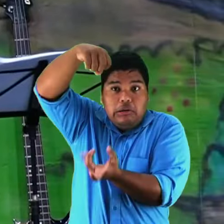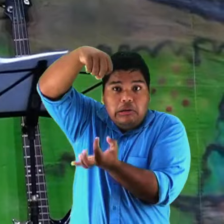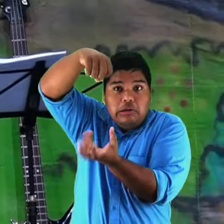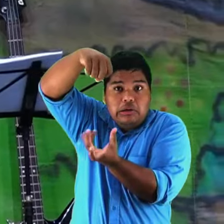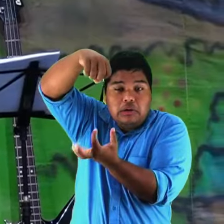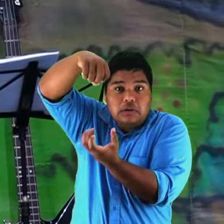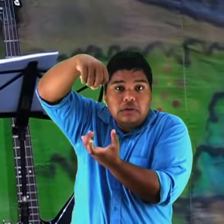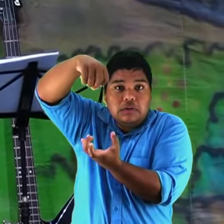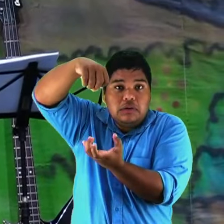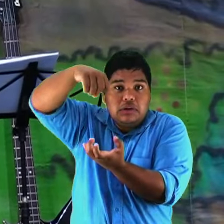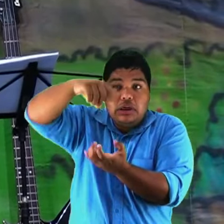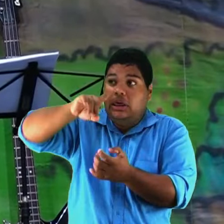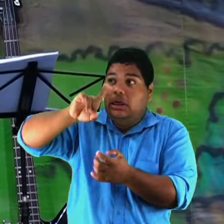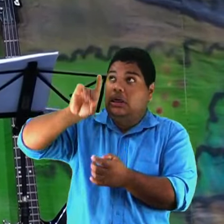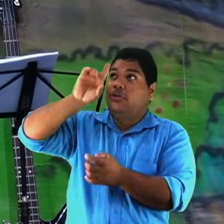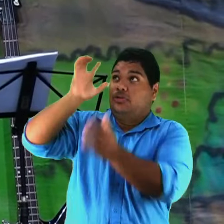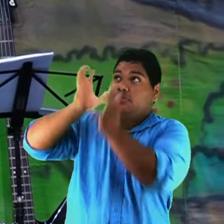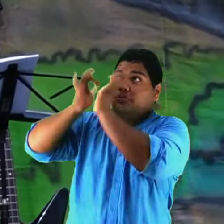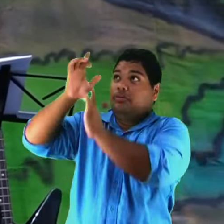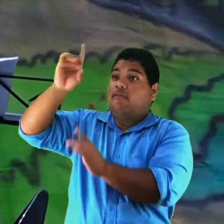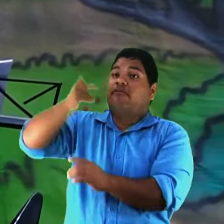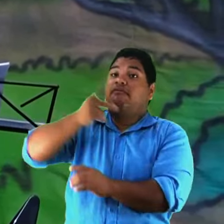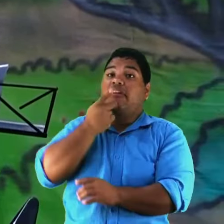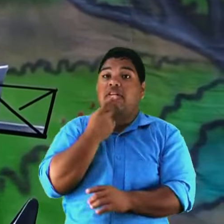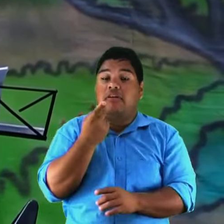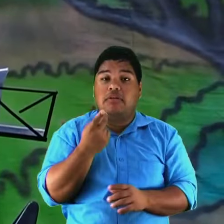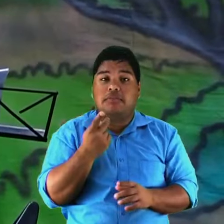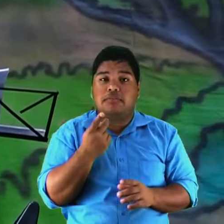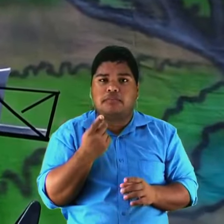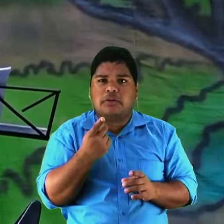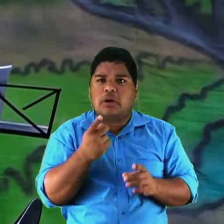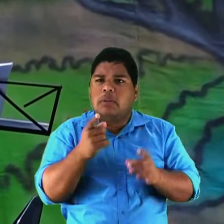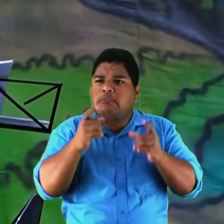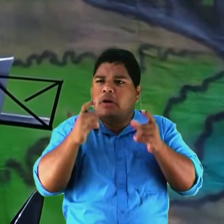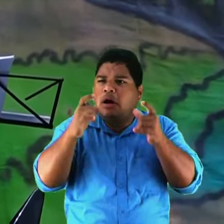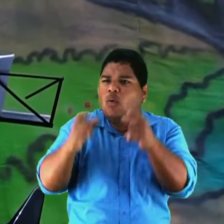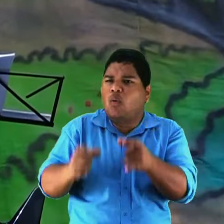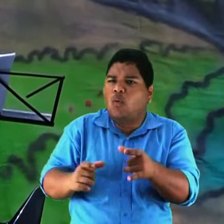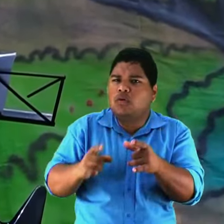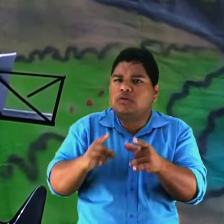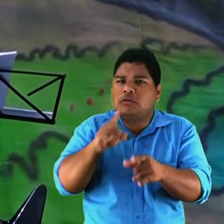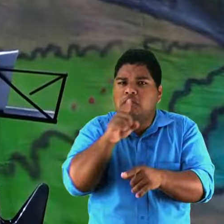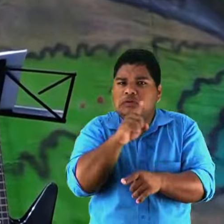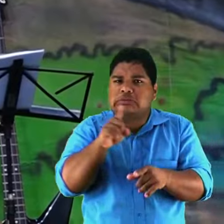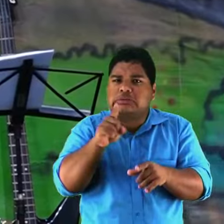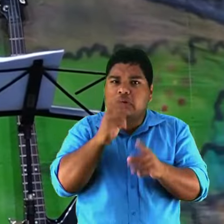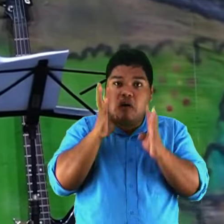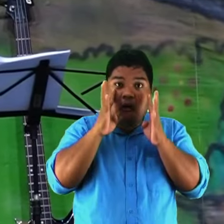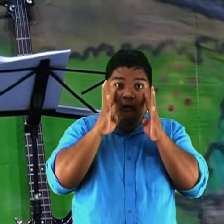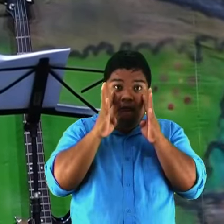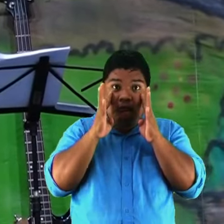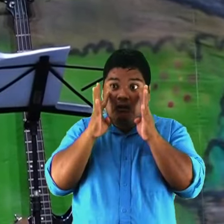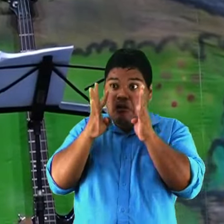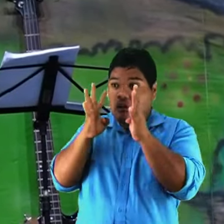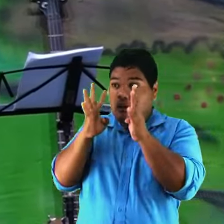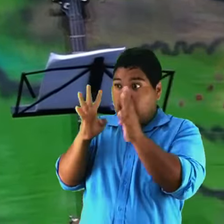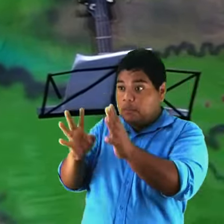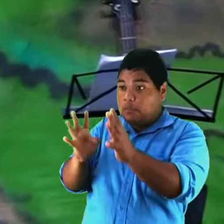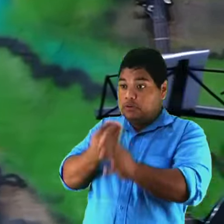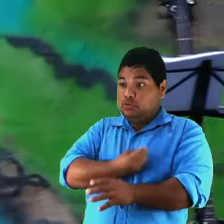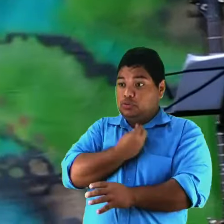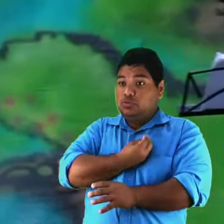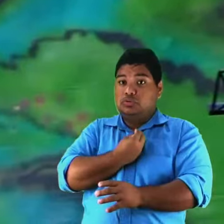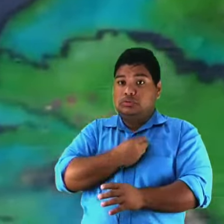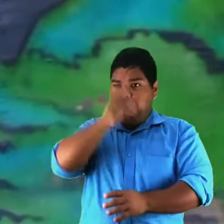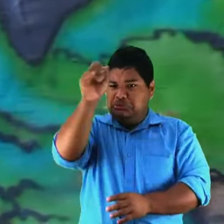foco. Para onde você focar a sua vida, o seu corpo vai junto. Para onde